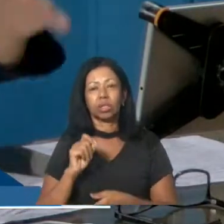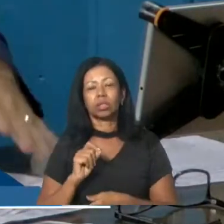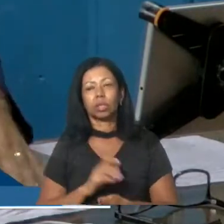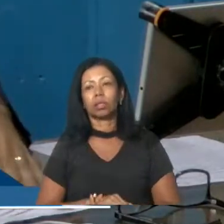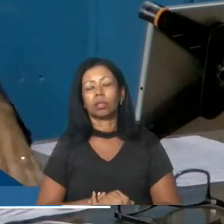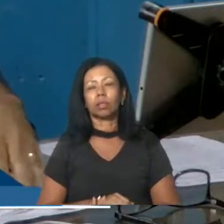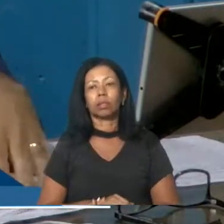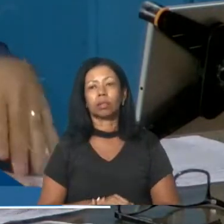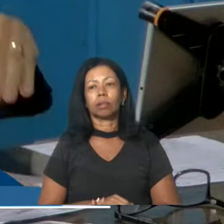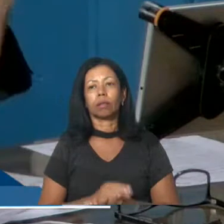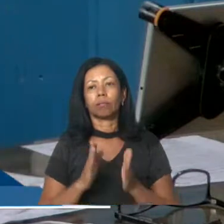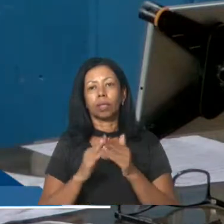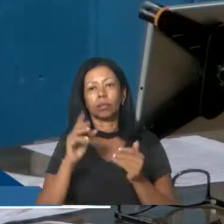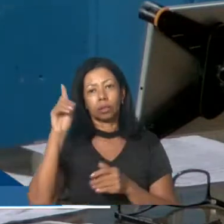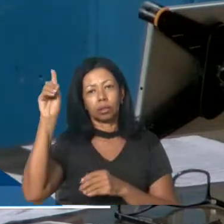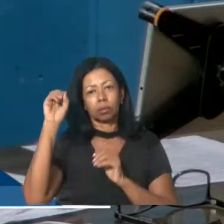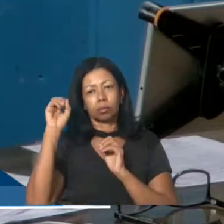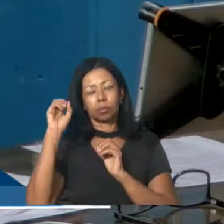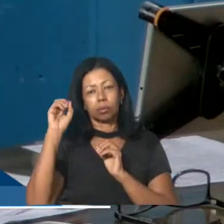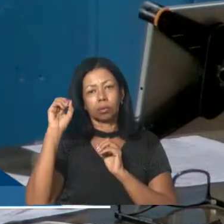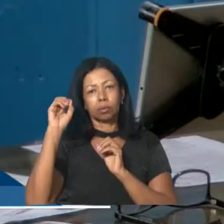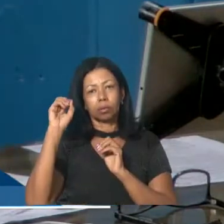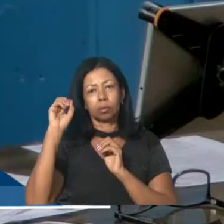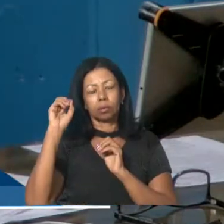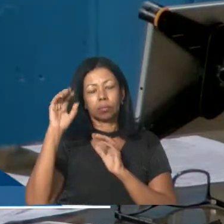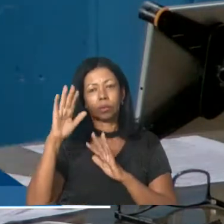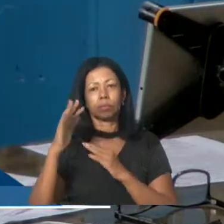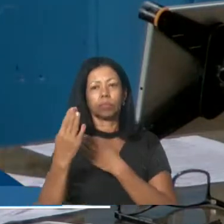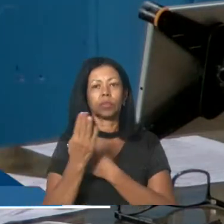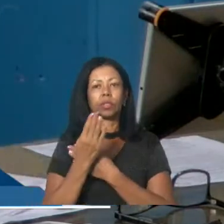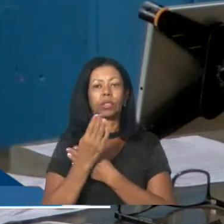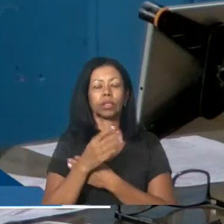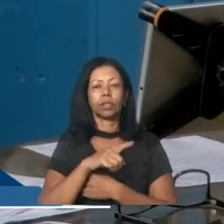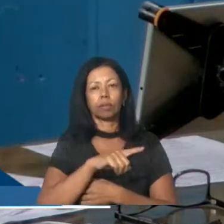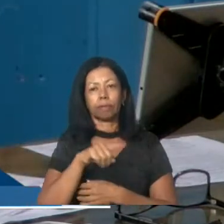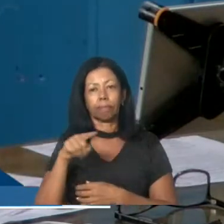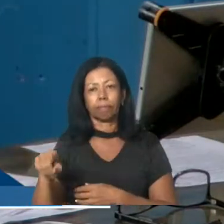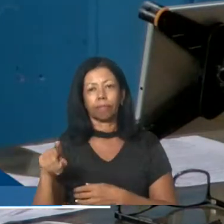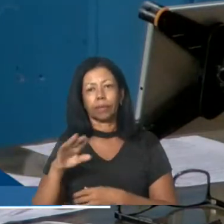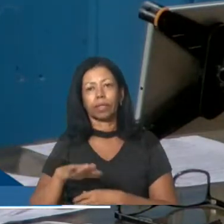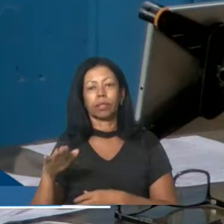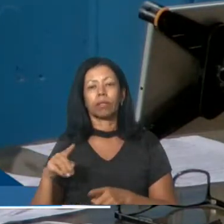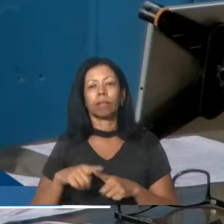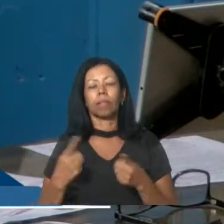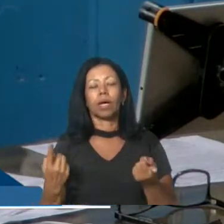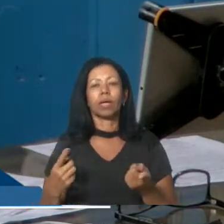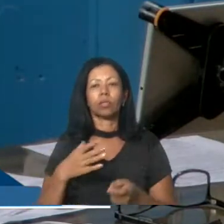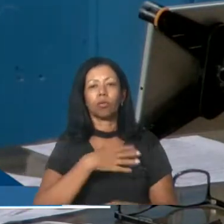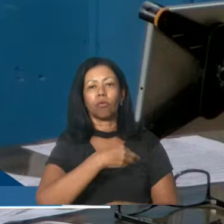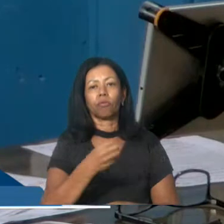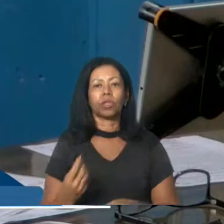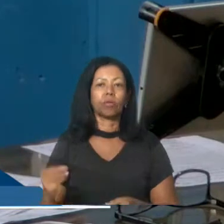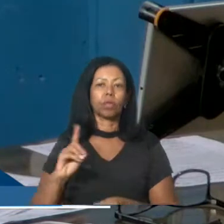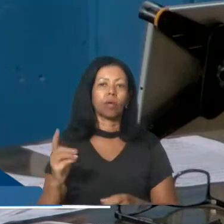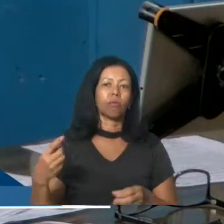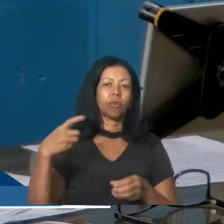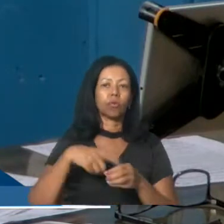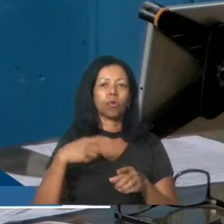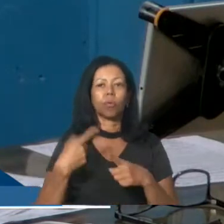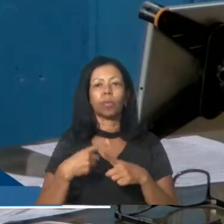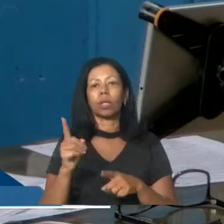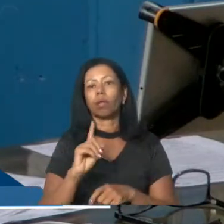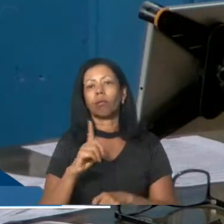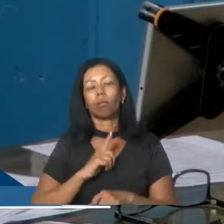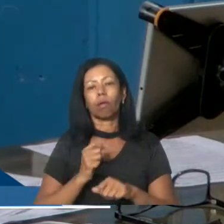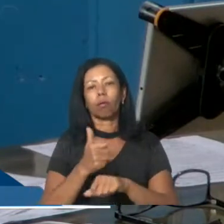proteja essas crianças. Né? Mas os filhos não voltaram porque não tem o profissional específico para cuidar,